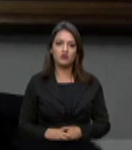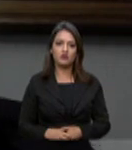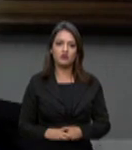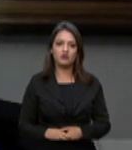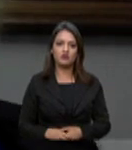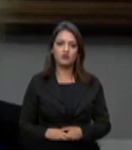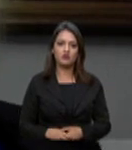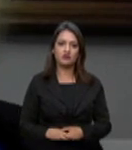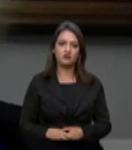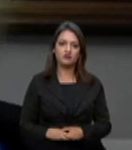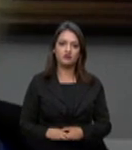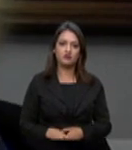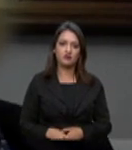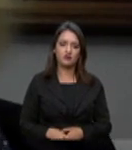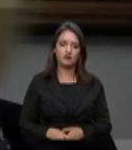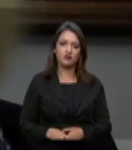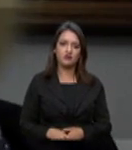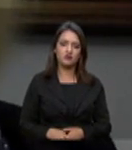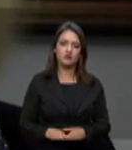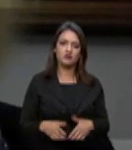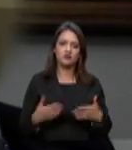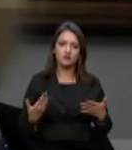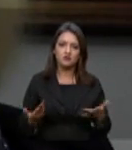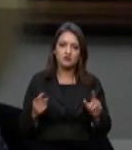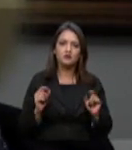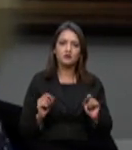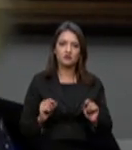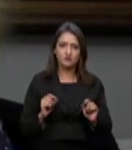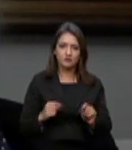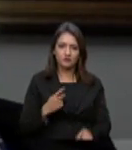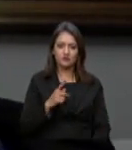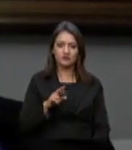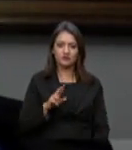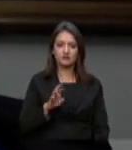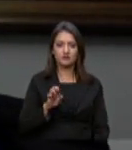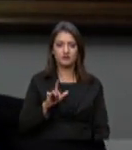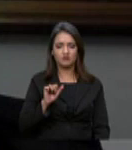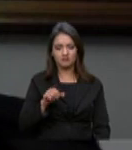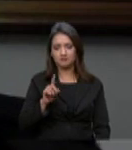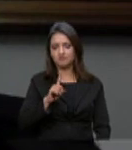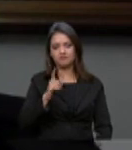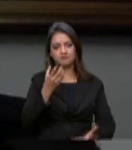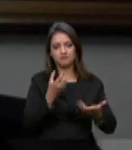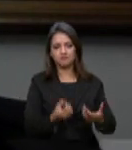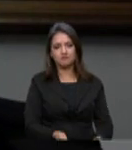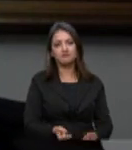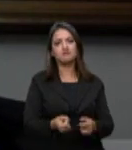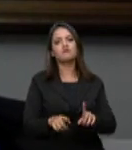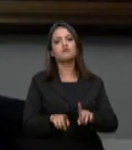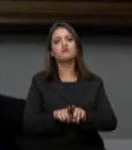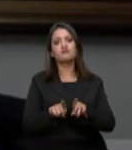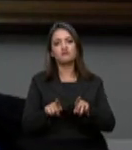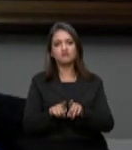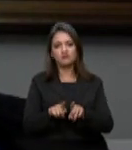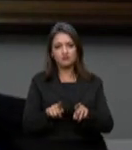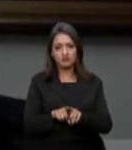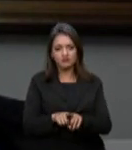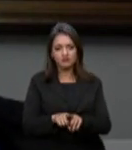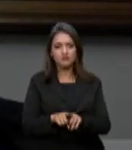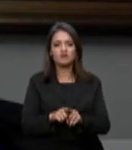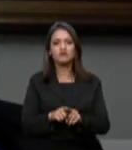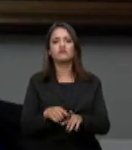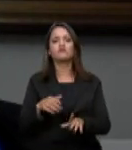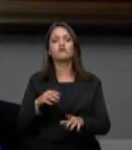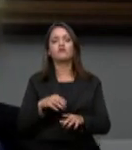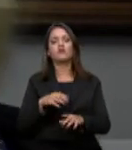nessa linha a sua Presidente e o rejeito as preliminares e julgo parcialmente procedente a pretensão